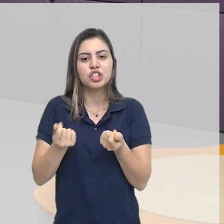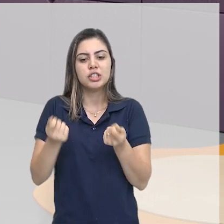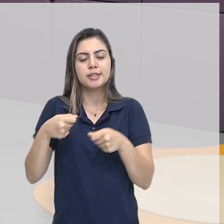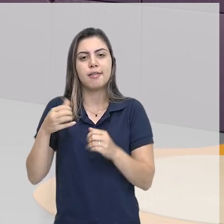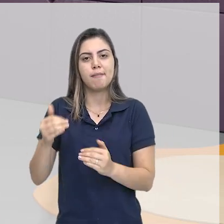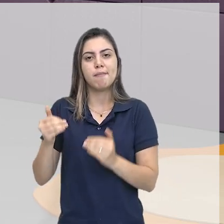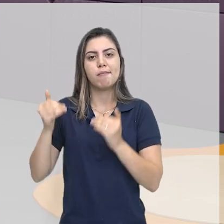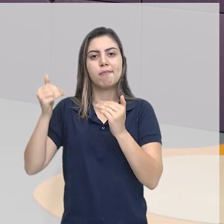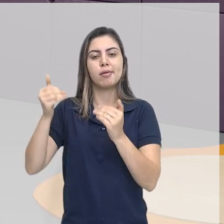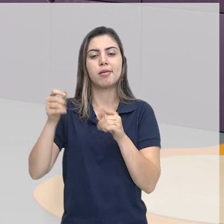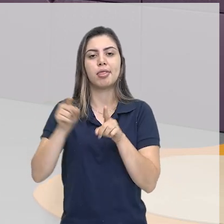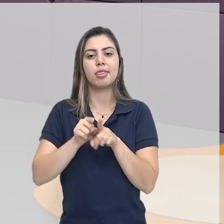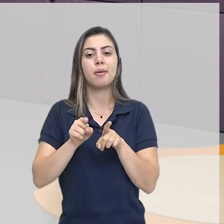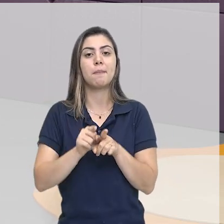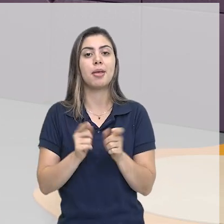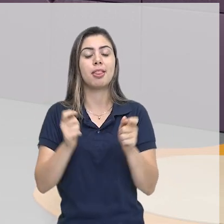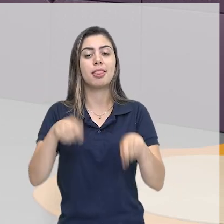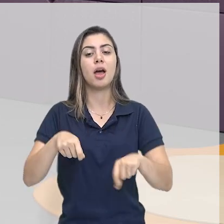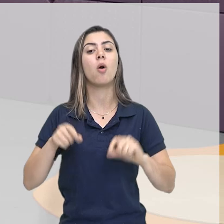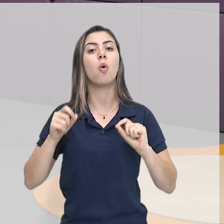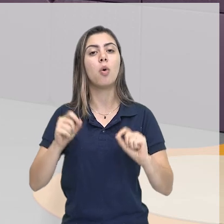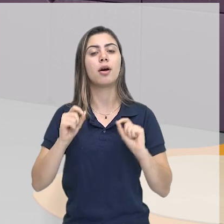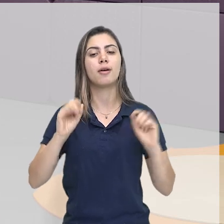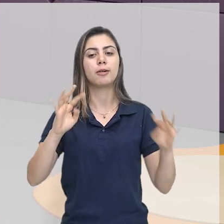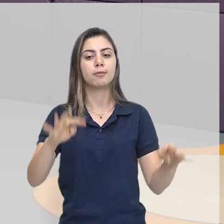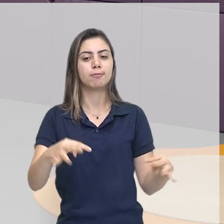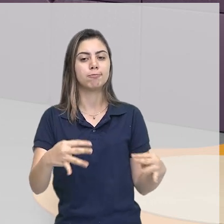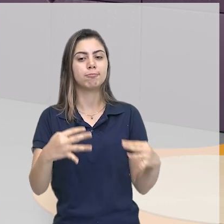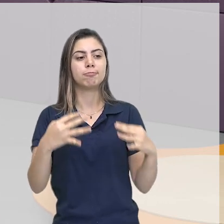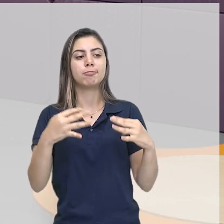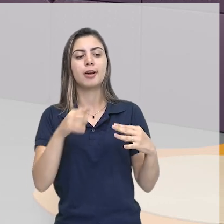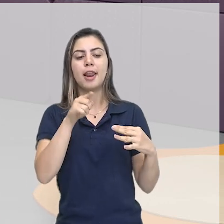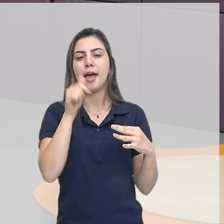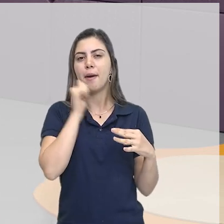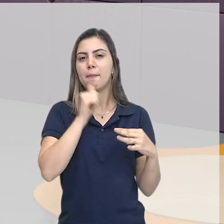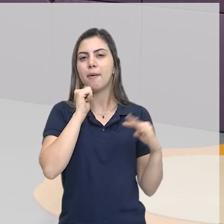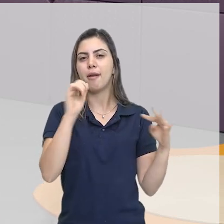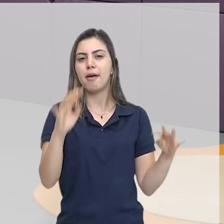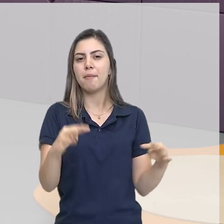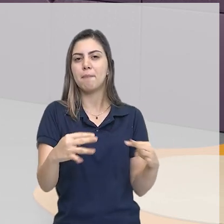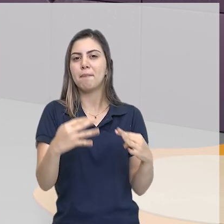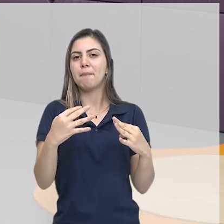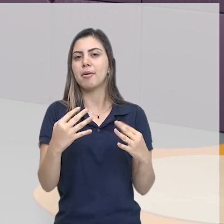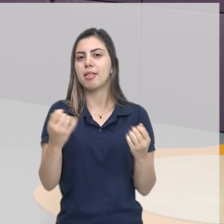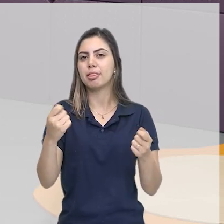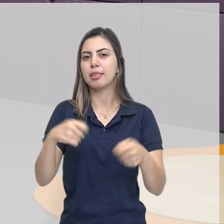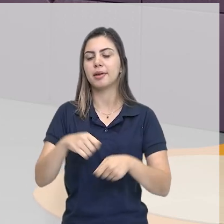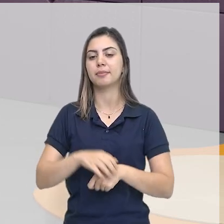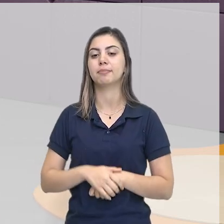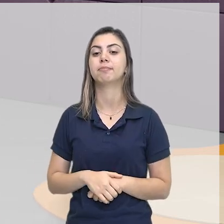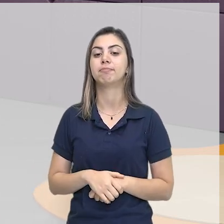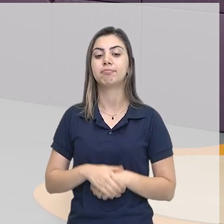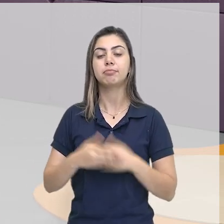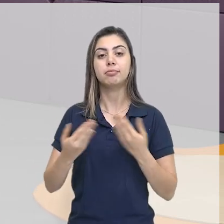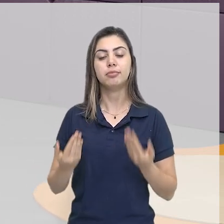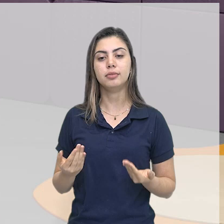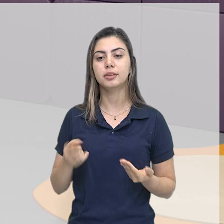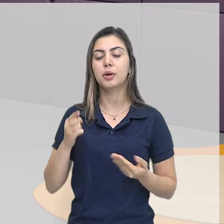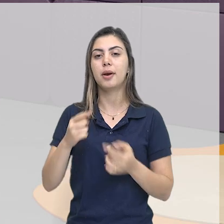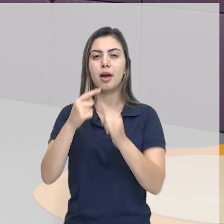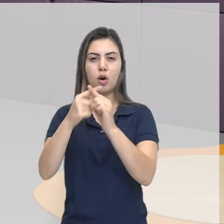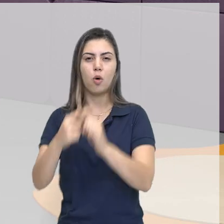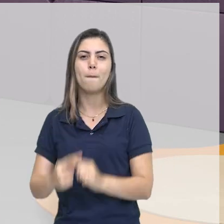e o reconhecimento específico das mulheres, né, especialmente das mulheres. Ao término desses